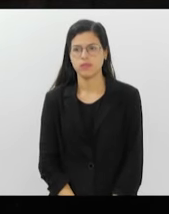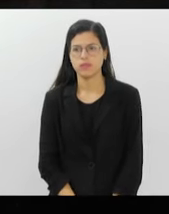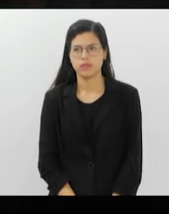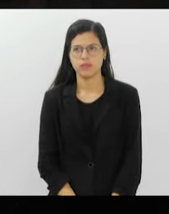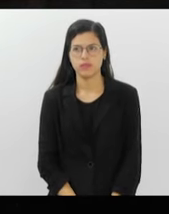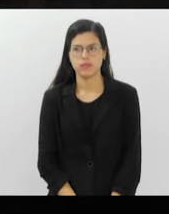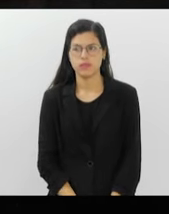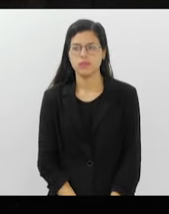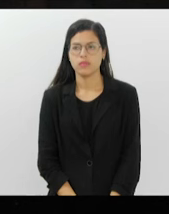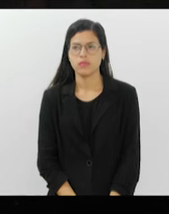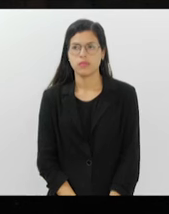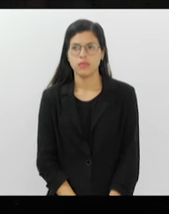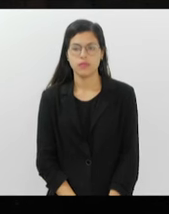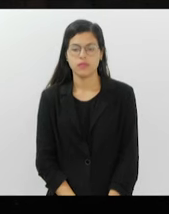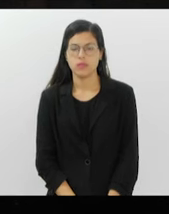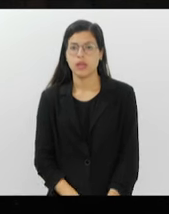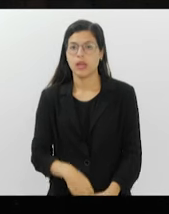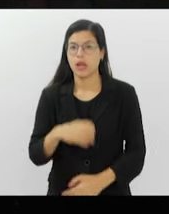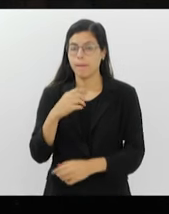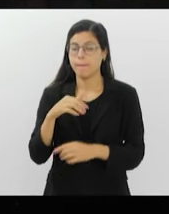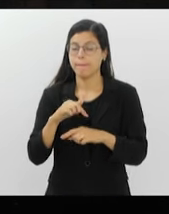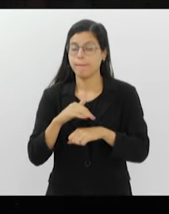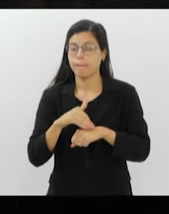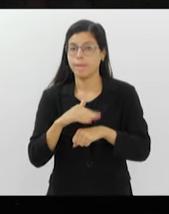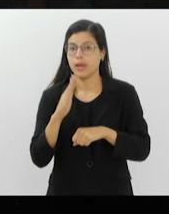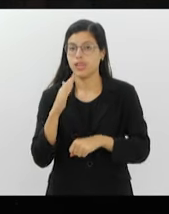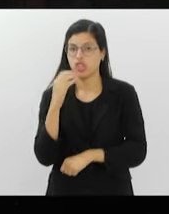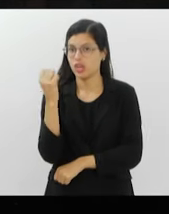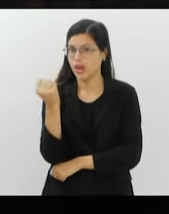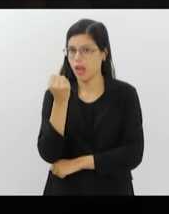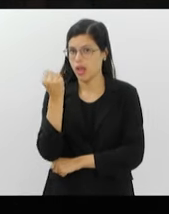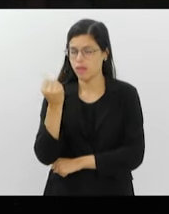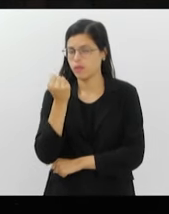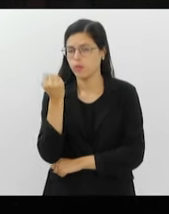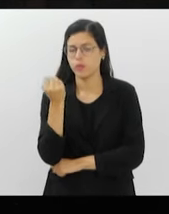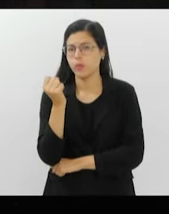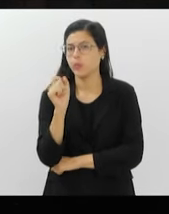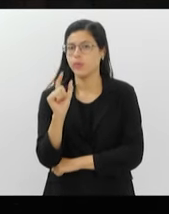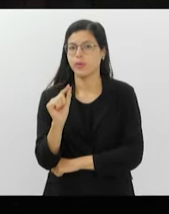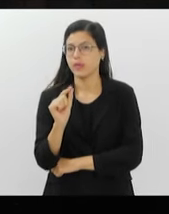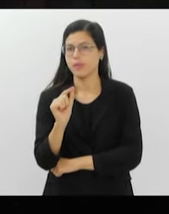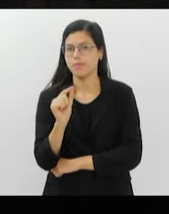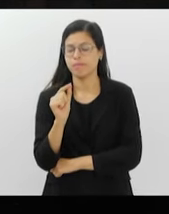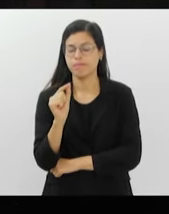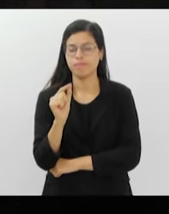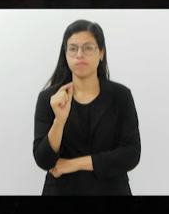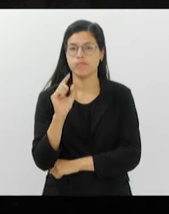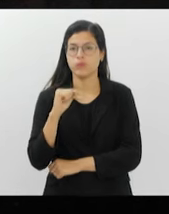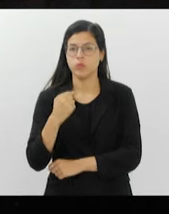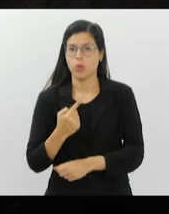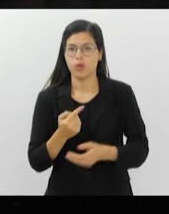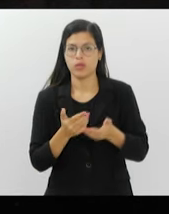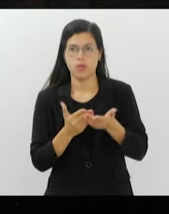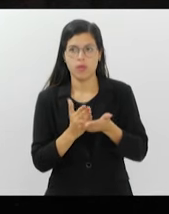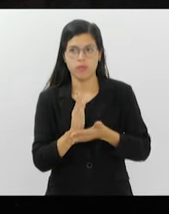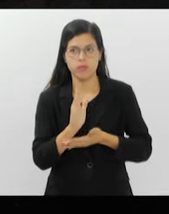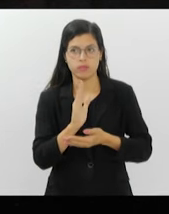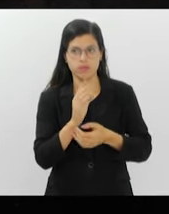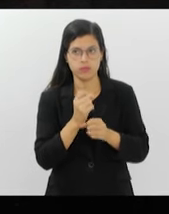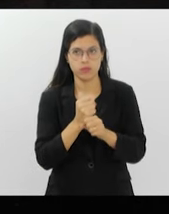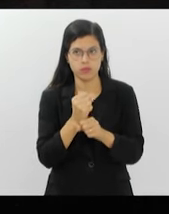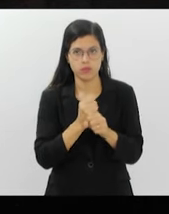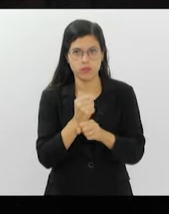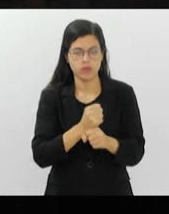reais mas tão grave quanto isso é que nós aprovamos em